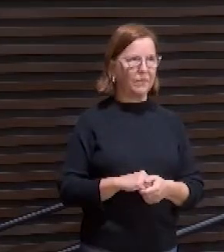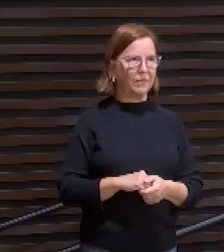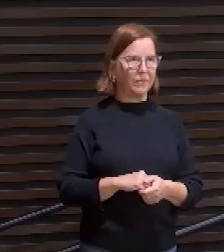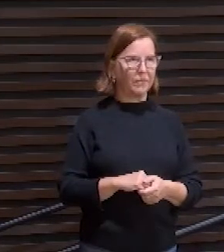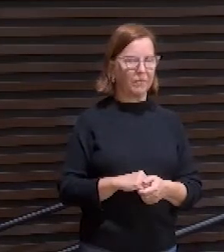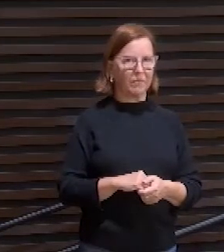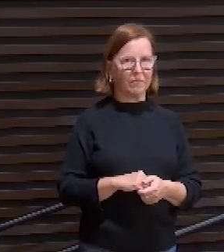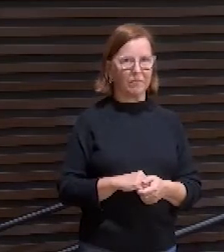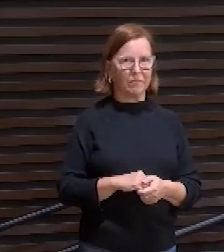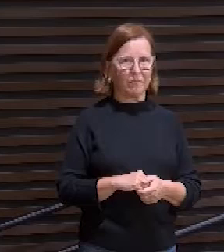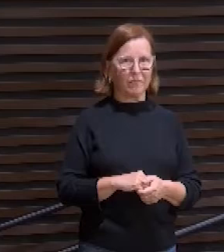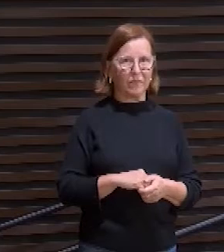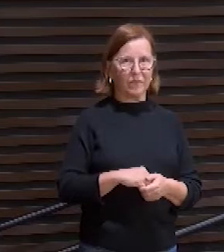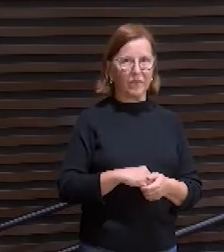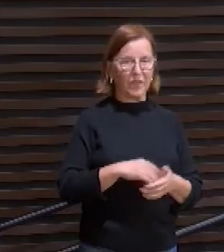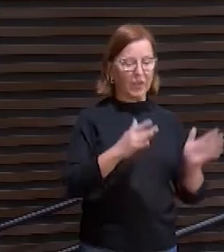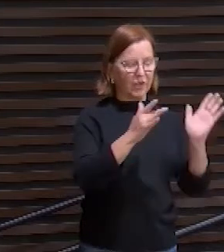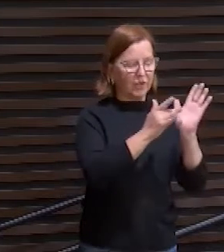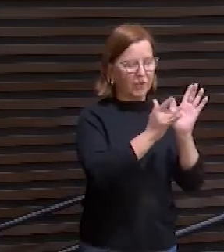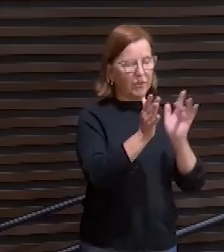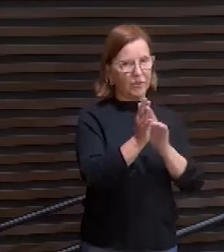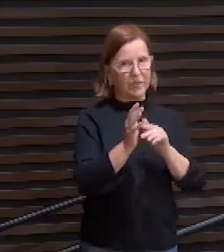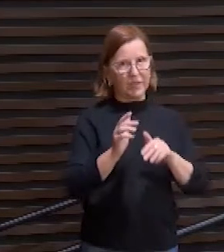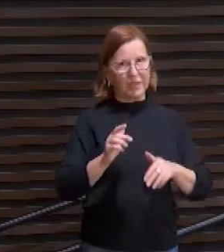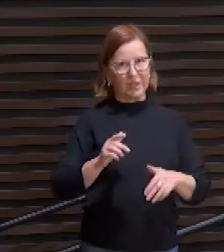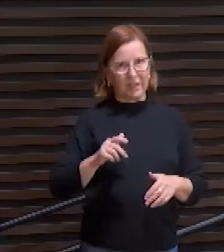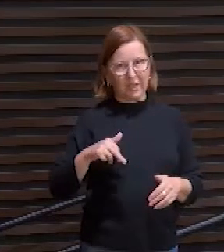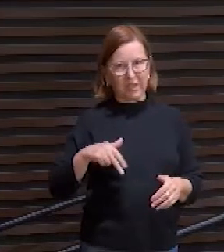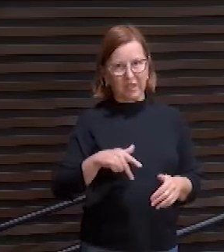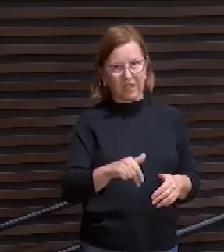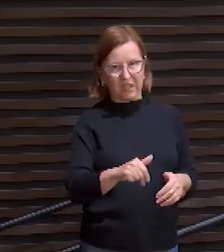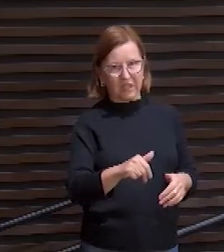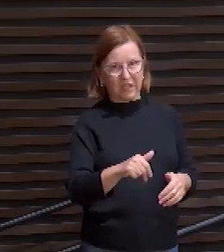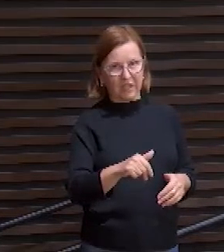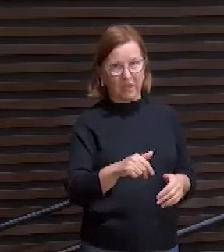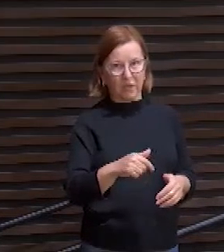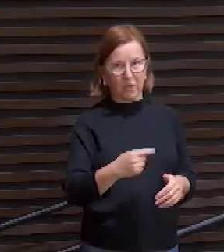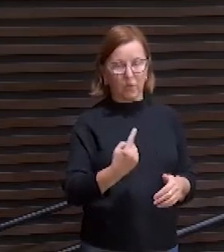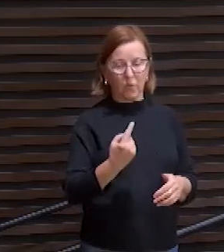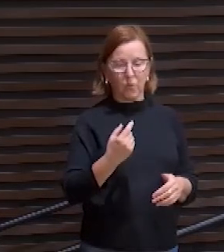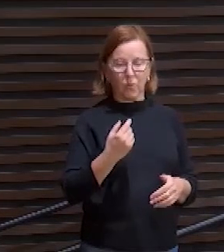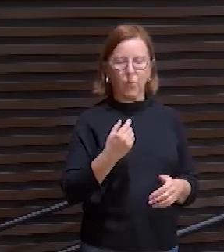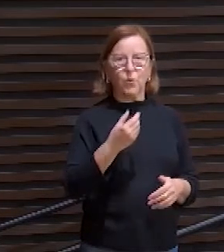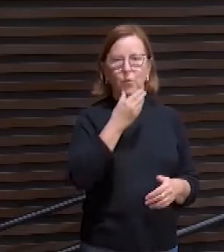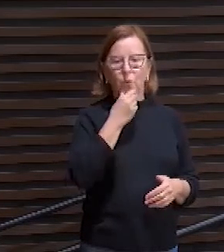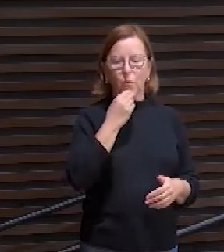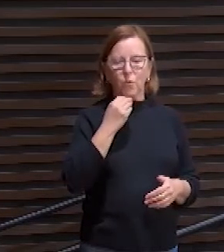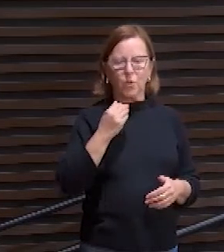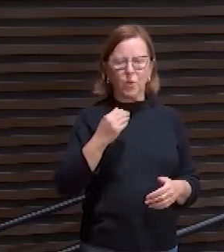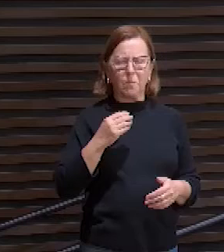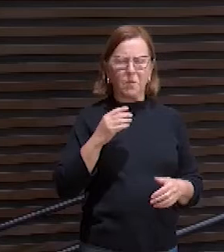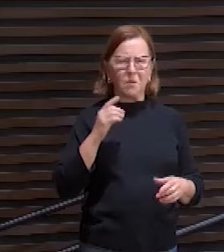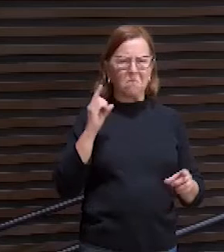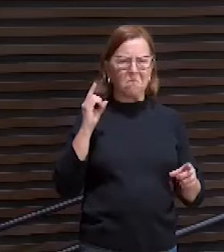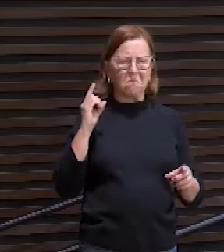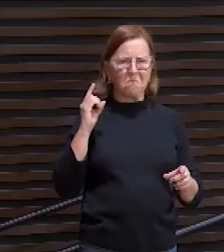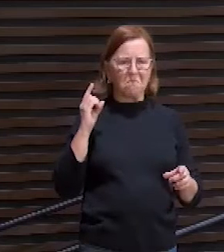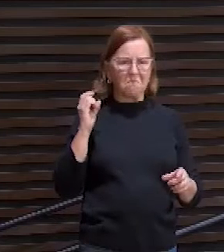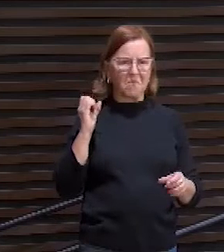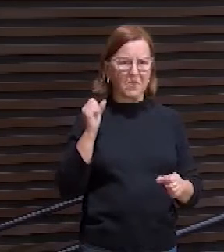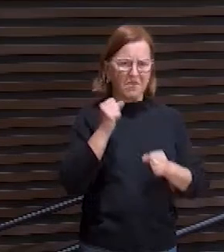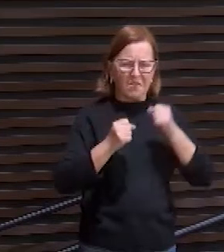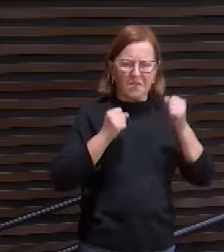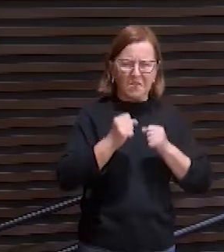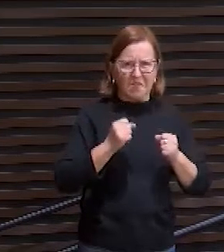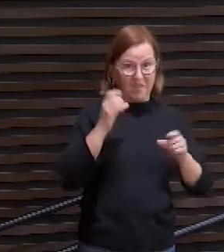E pondo-se Jesus a caminho, correu um homem ao seu encontro, e ajoelhando-se, perguntou-lhe: Bom